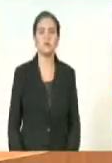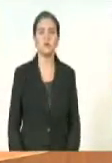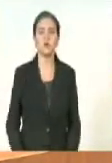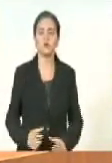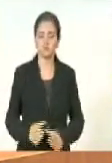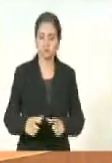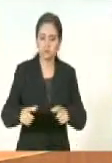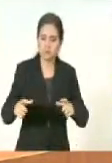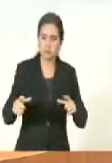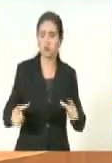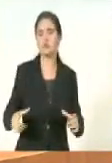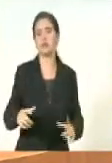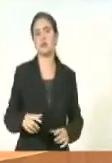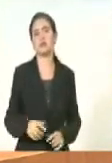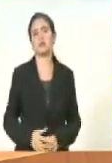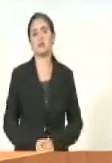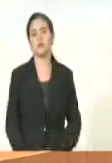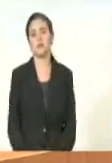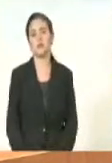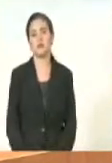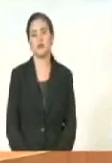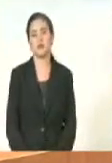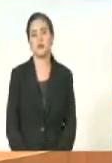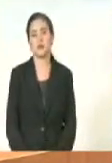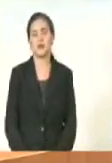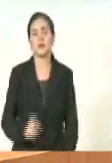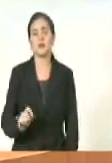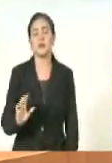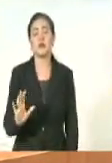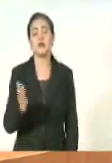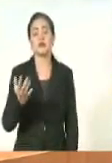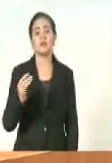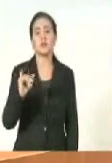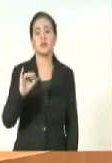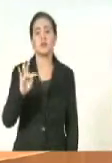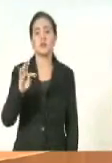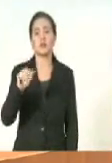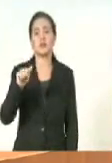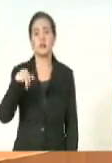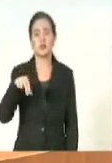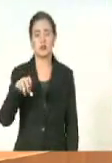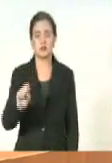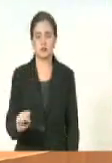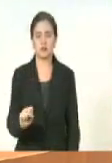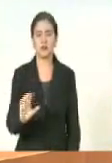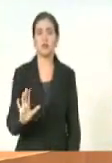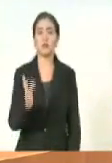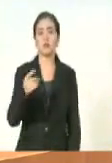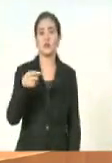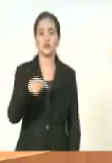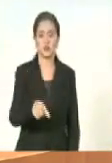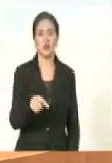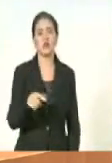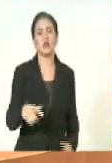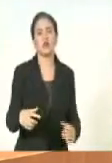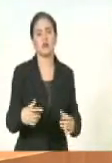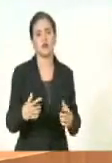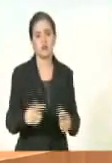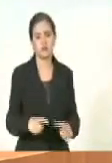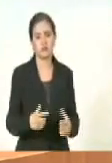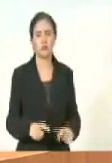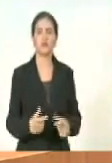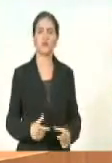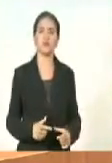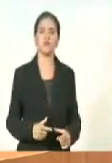produtividade. Foi o que aconteceu em Itães, foi o que aconteceu realmente nesta comunidade, que